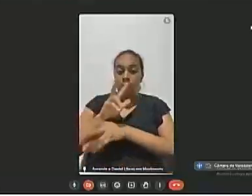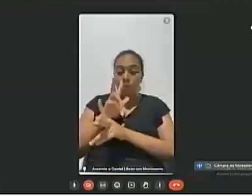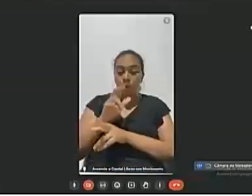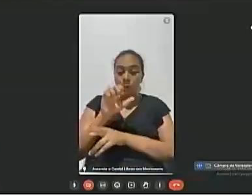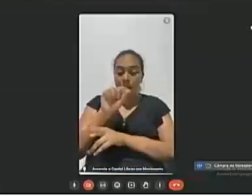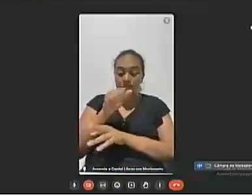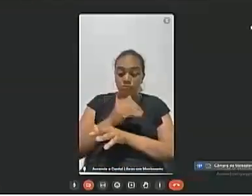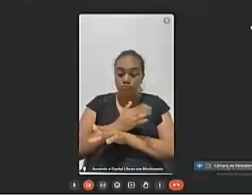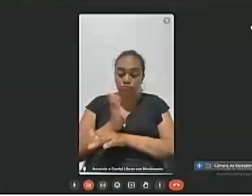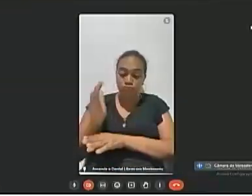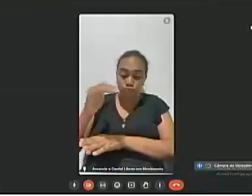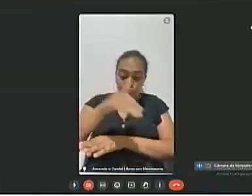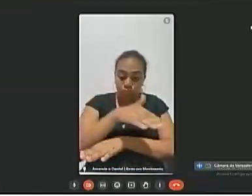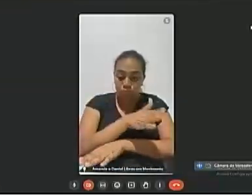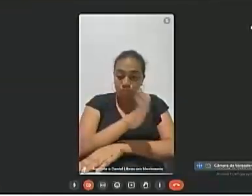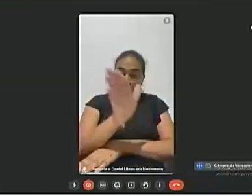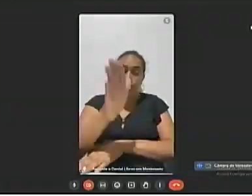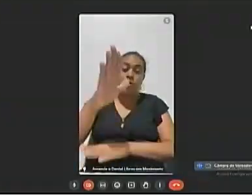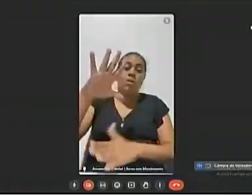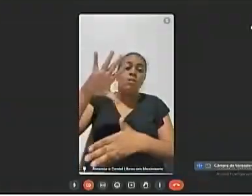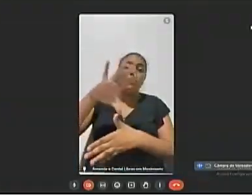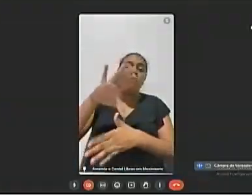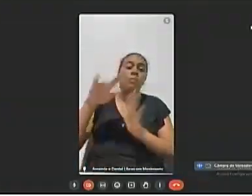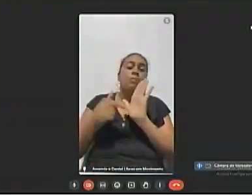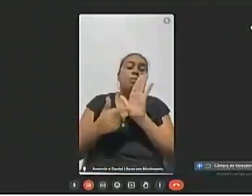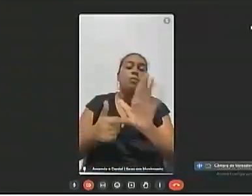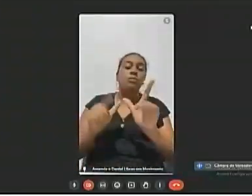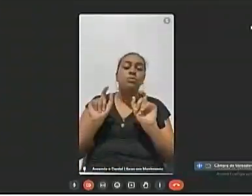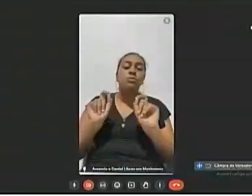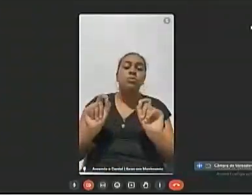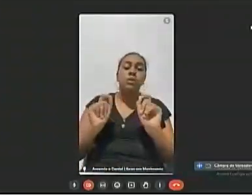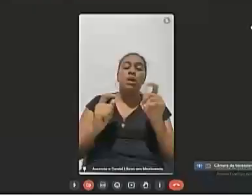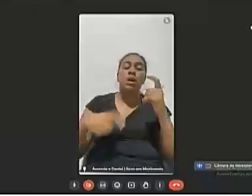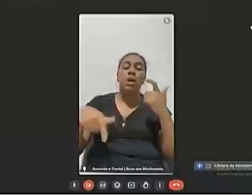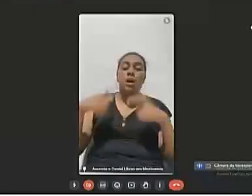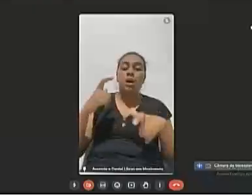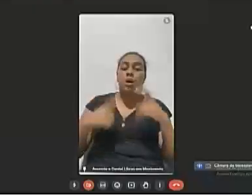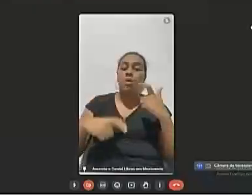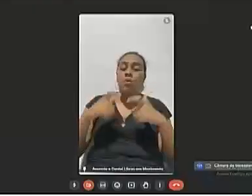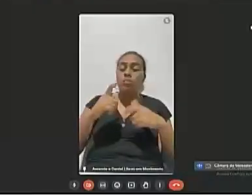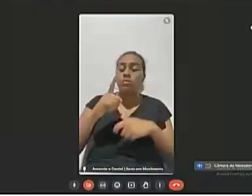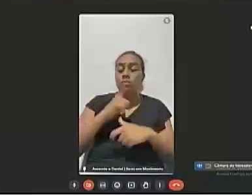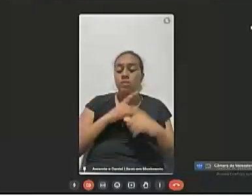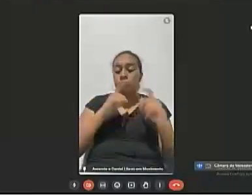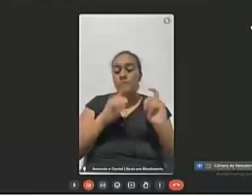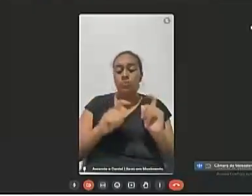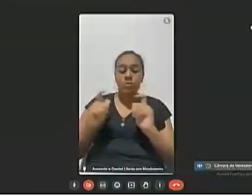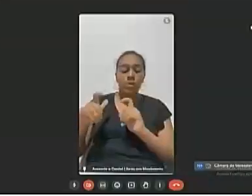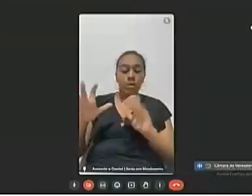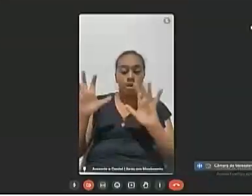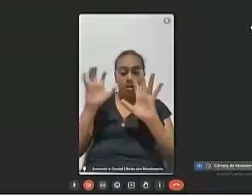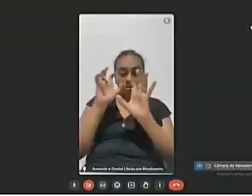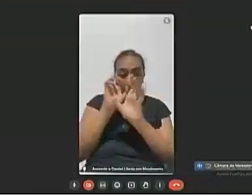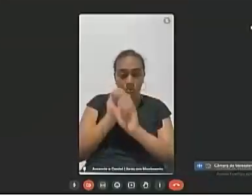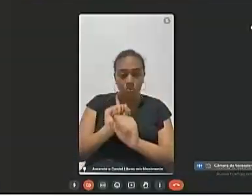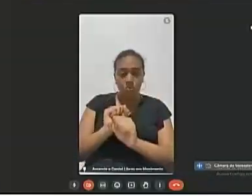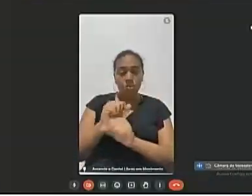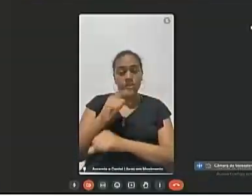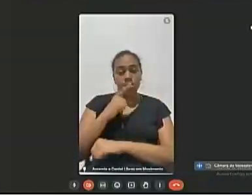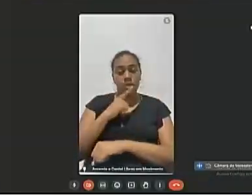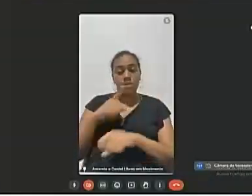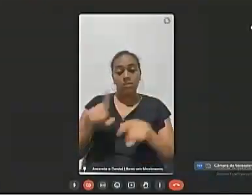Porto Vitória. E o que esse mapa mostra para nós? Aonde tem essas regiões escuras, tem muita curva de nível perto. Então